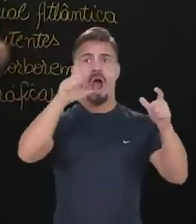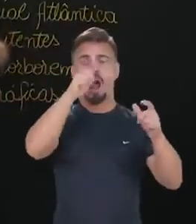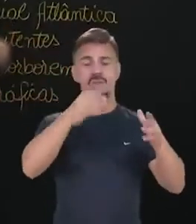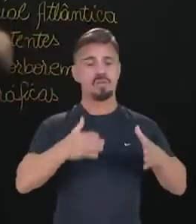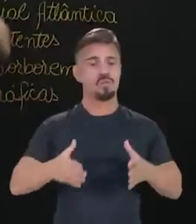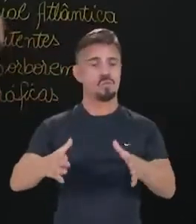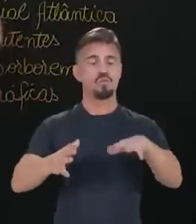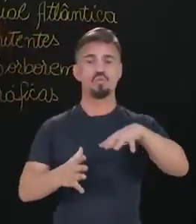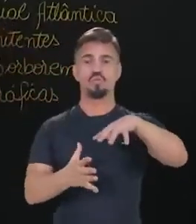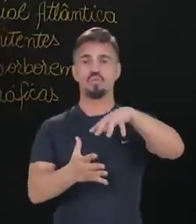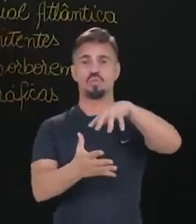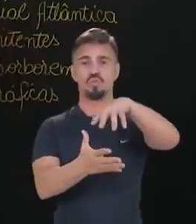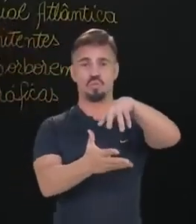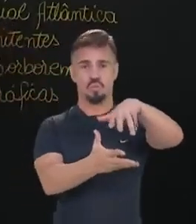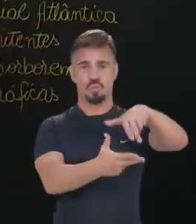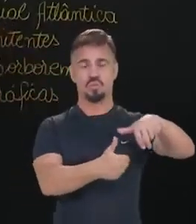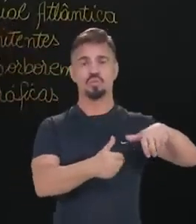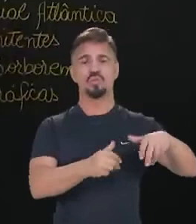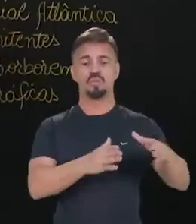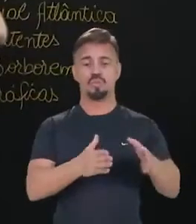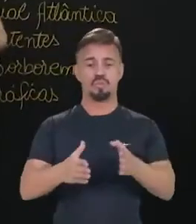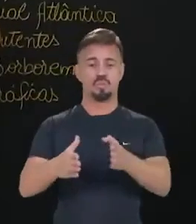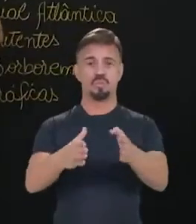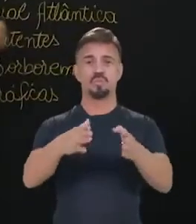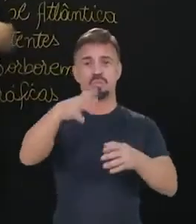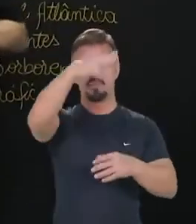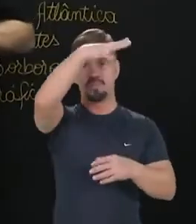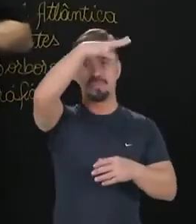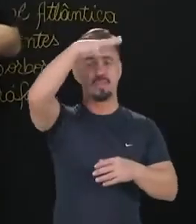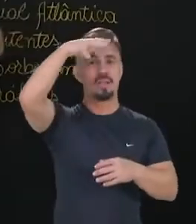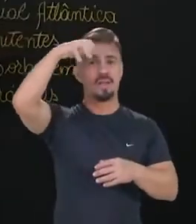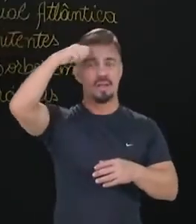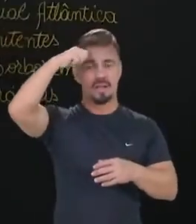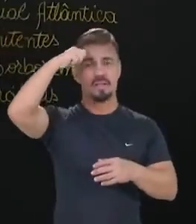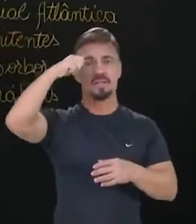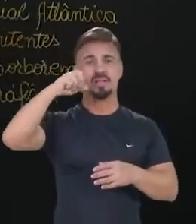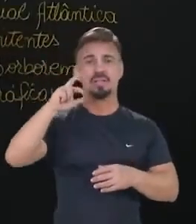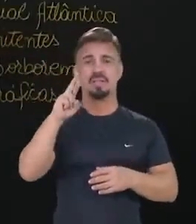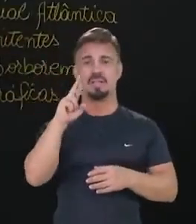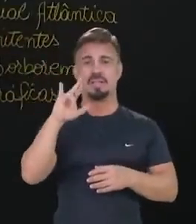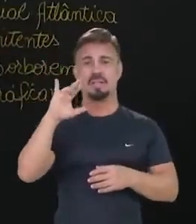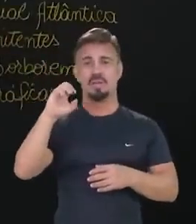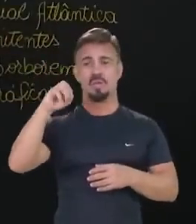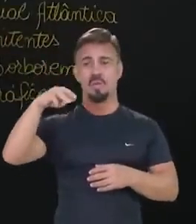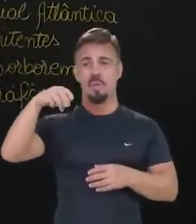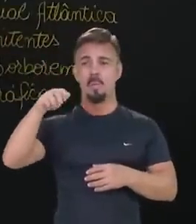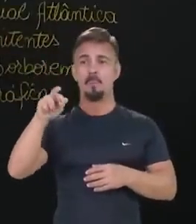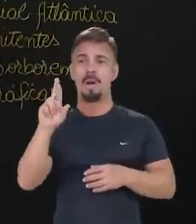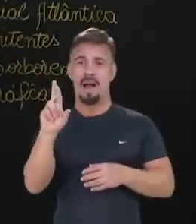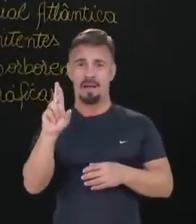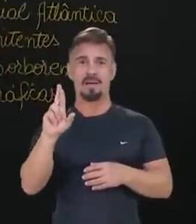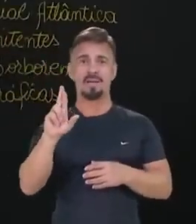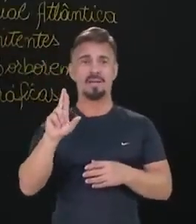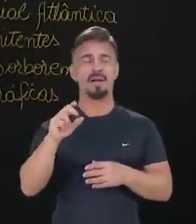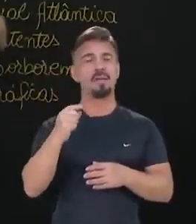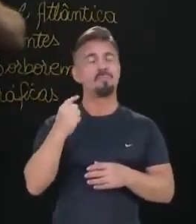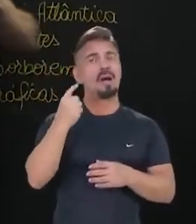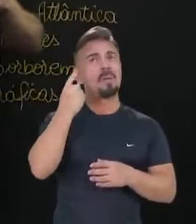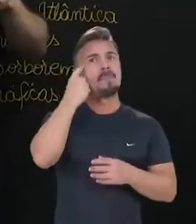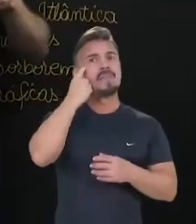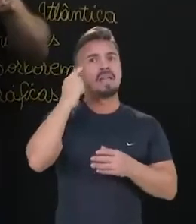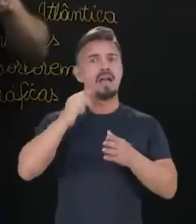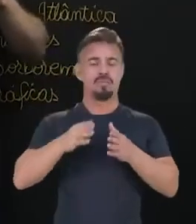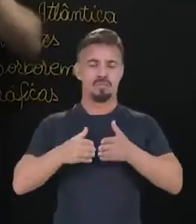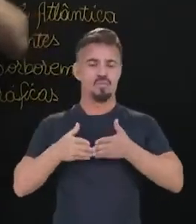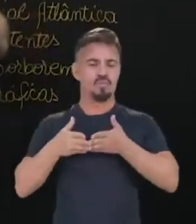do mundo, o Rio Amazonas, também chamado de Rio-Mar. Só para a gente ter uma ideia, pessoal, para você